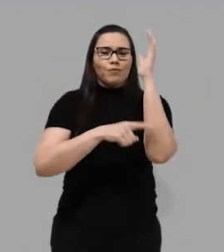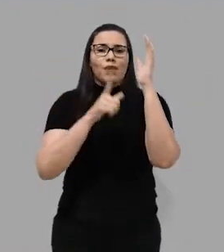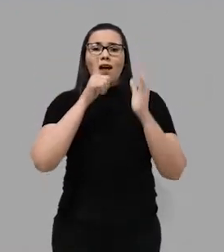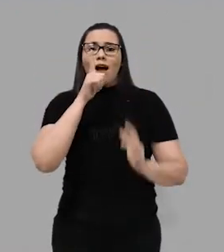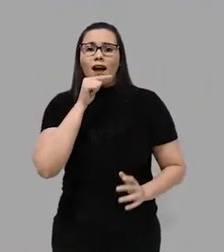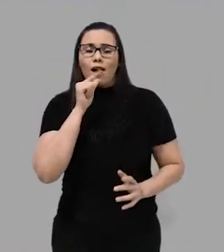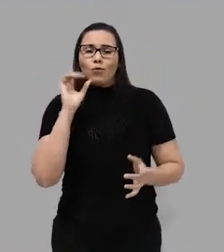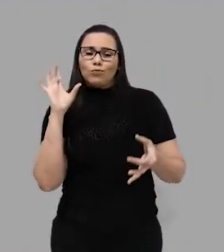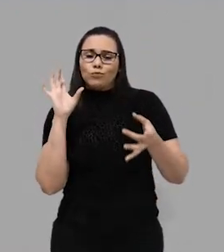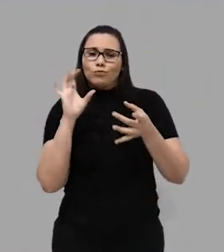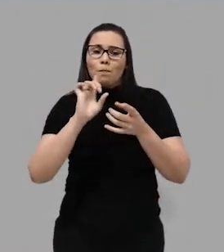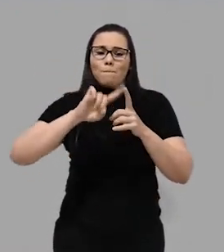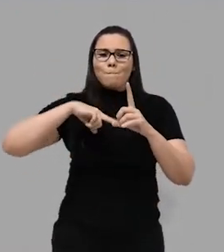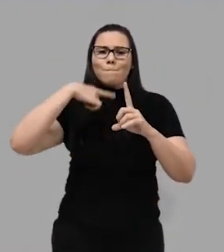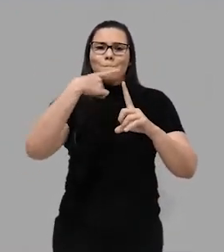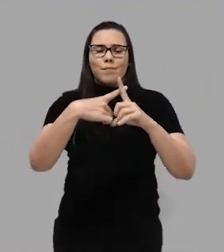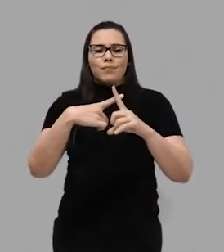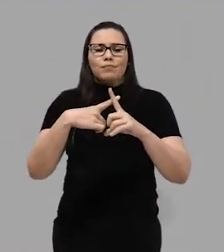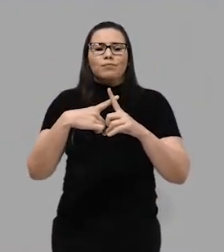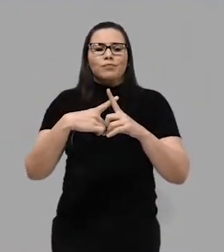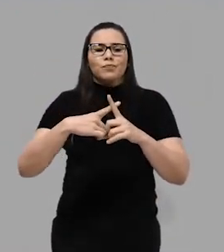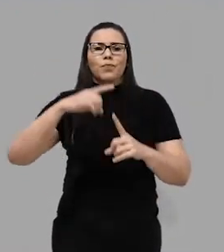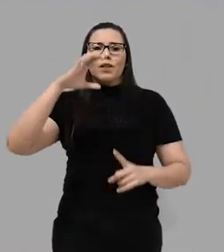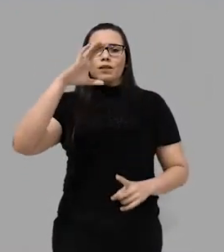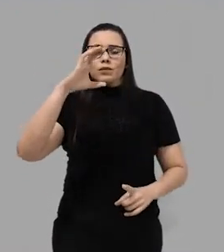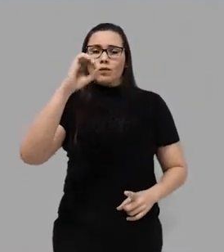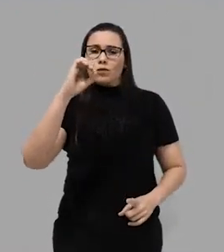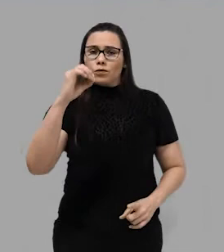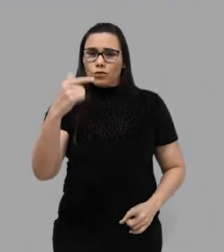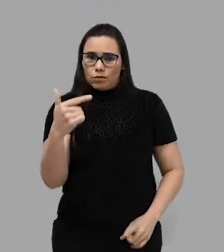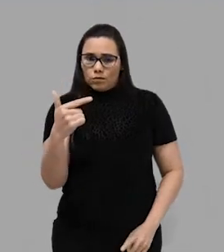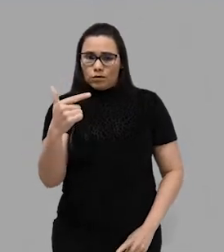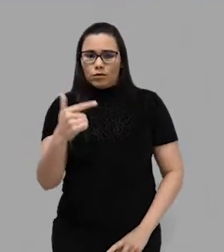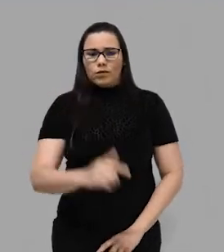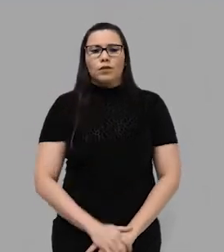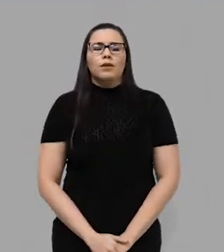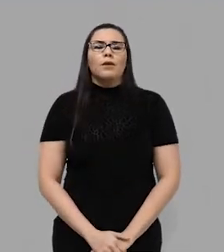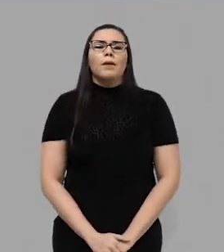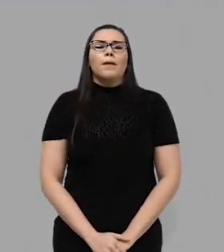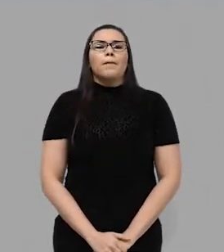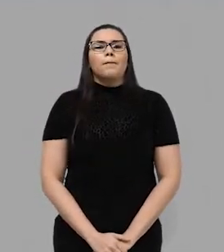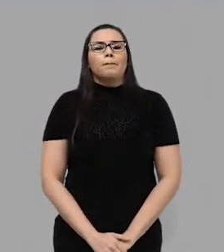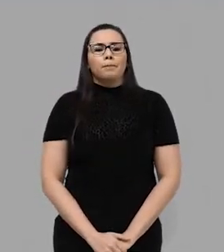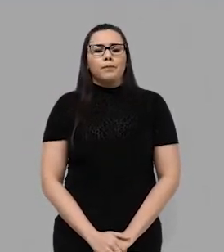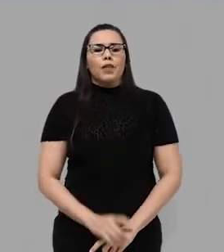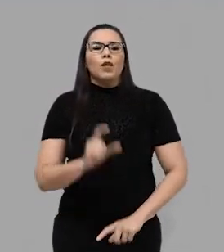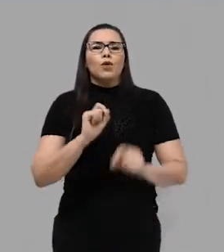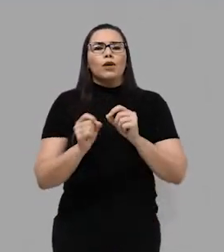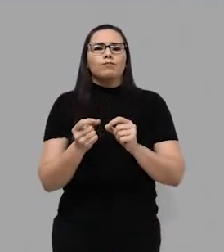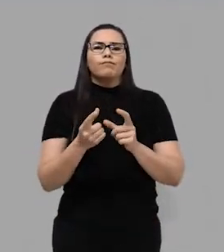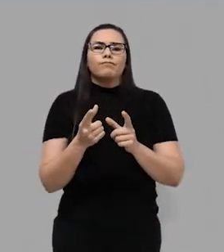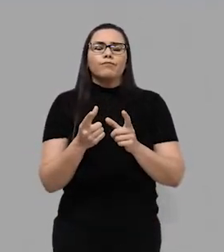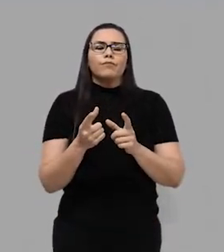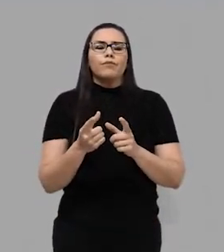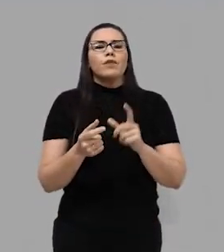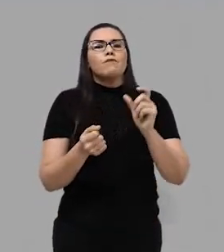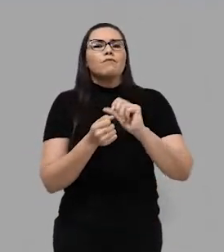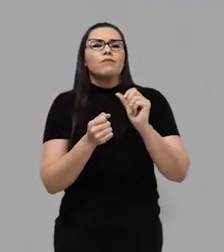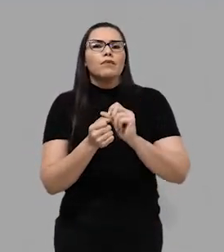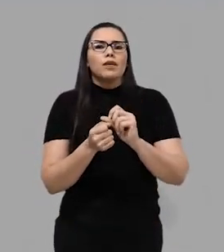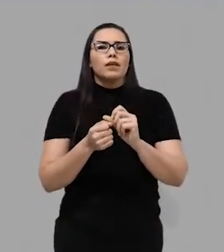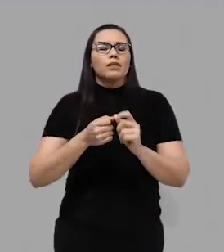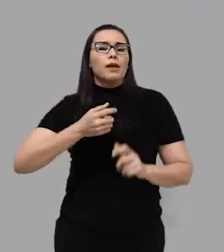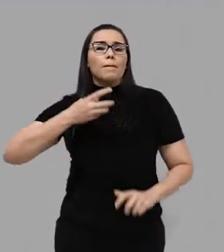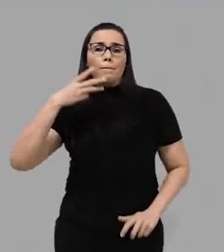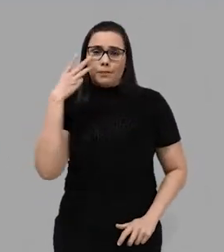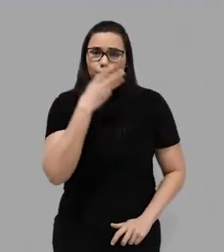vai ser absorvido, ok? E vai se gerar o quê? Vai gerar a molécula orgânica, que servirá como alimento